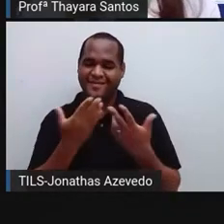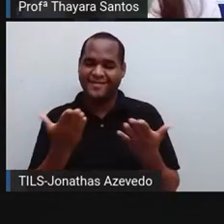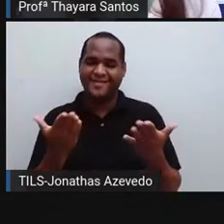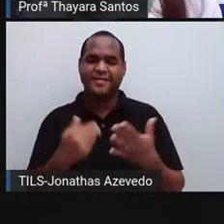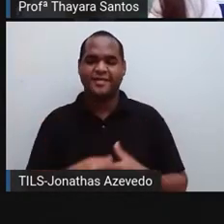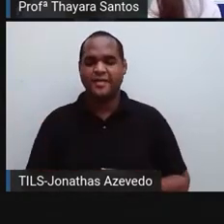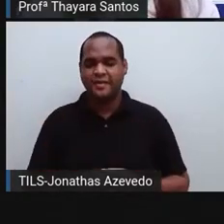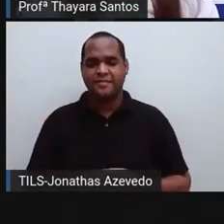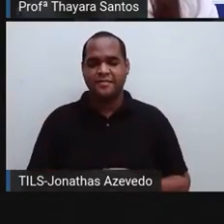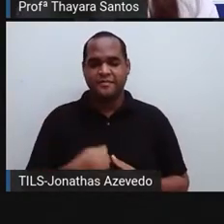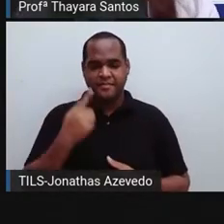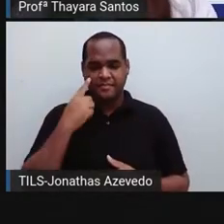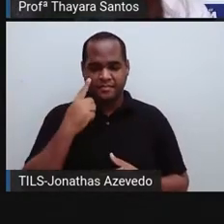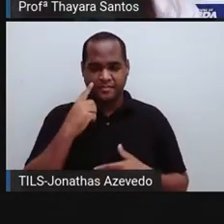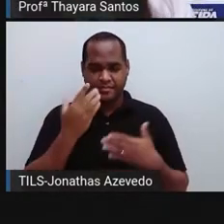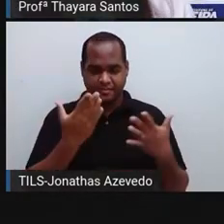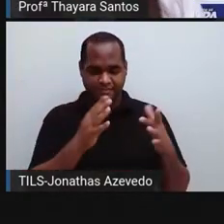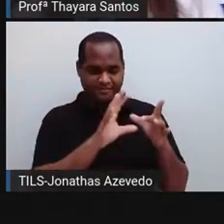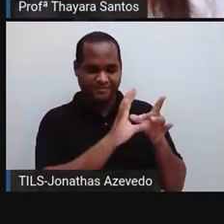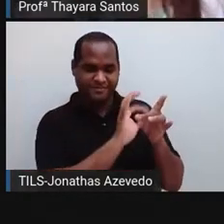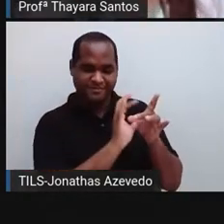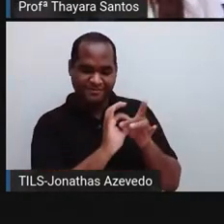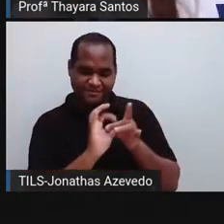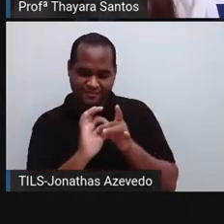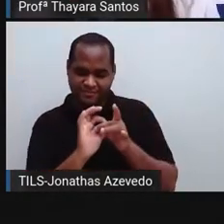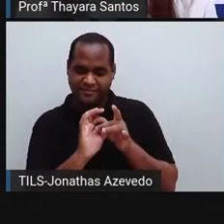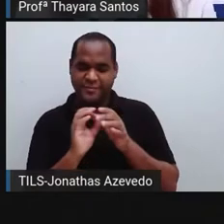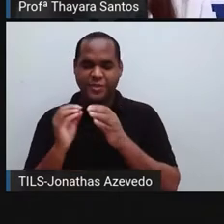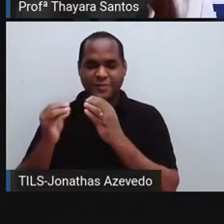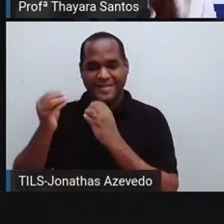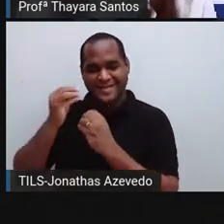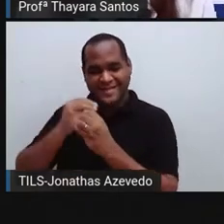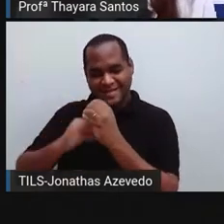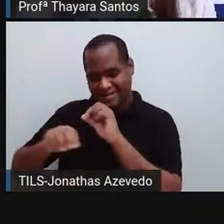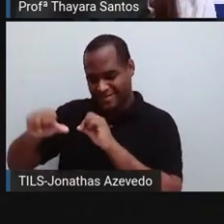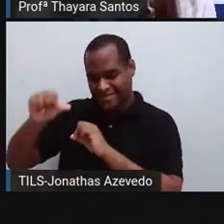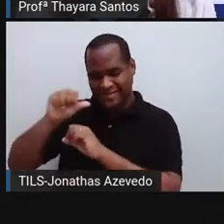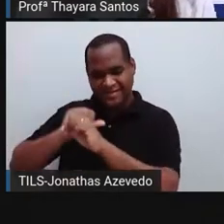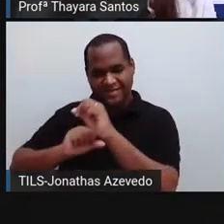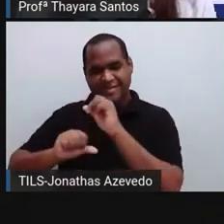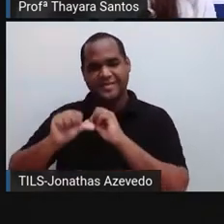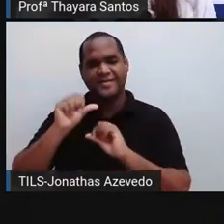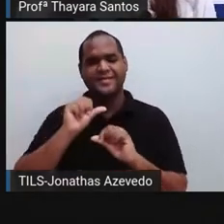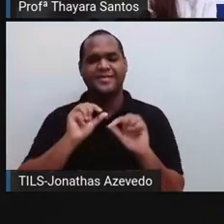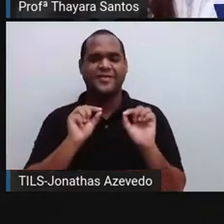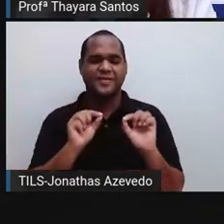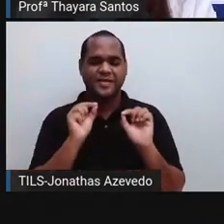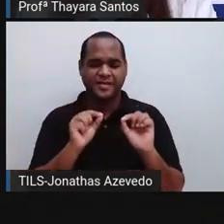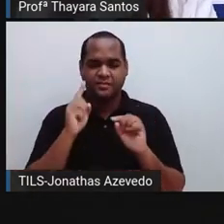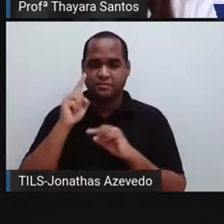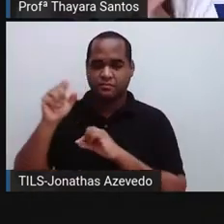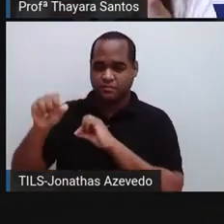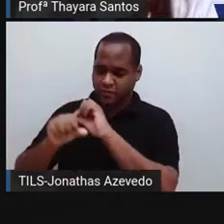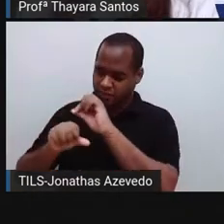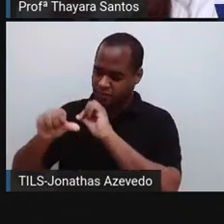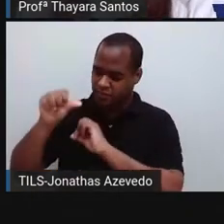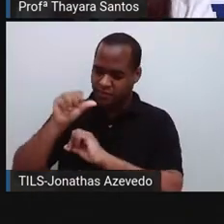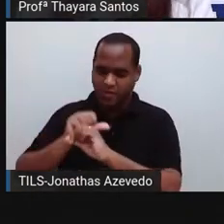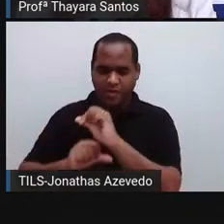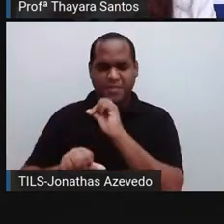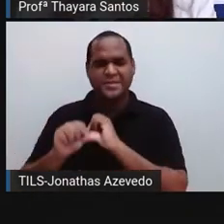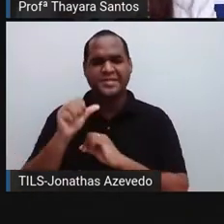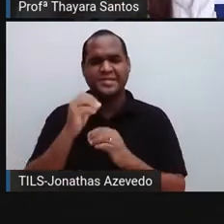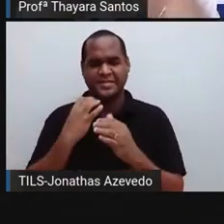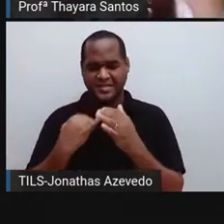Aqui eu coloquei para vocês um exemplo de uma cadeia alimentar. Por que que a gente chama cadeia alimentar de uma sequência de transferência de matéria